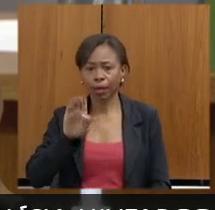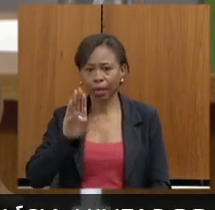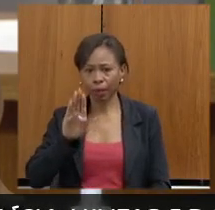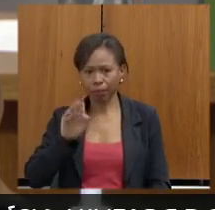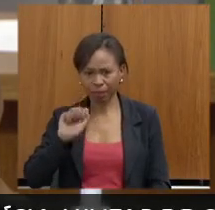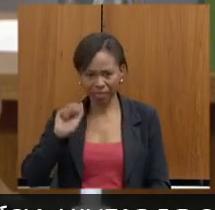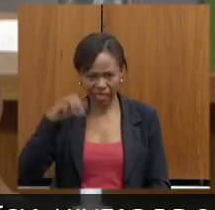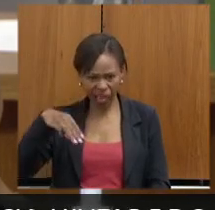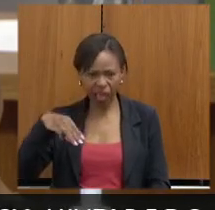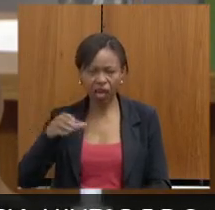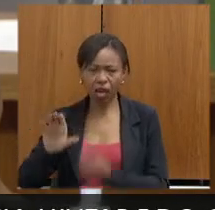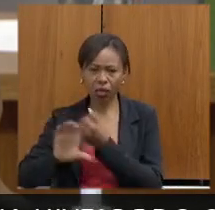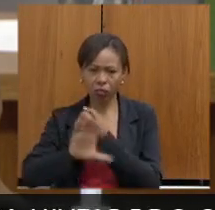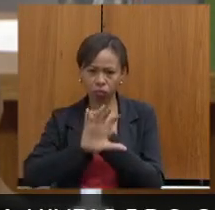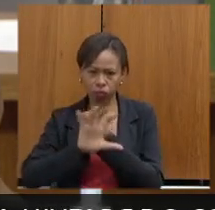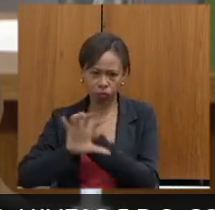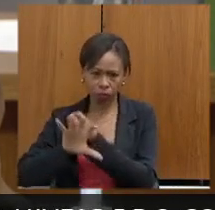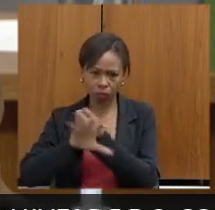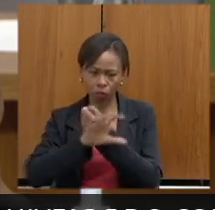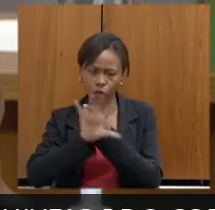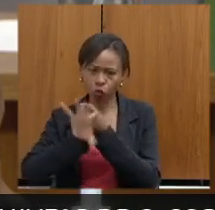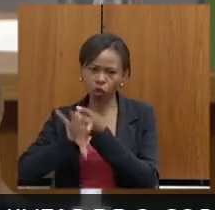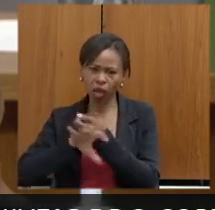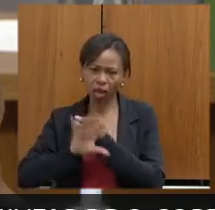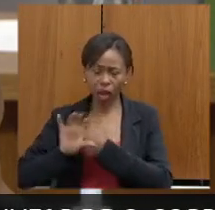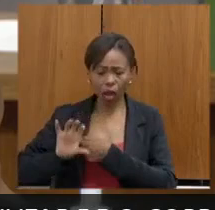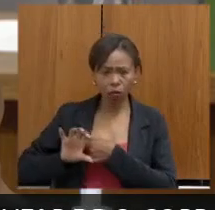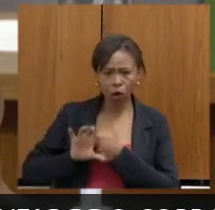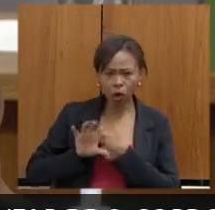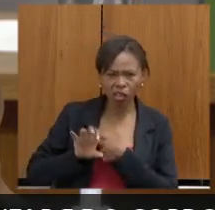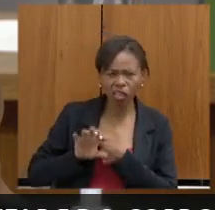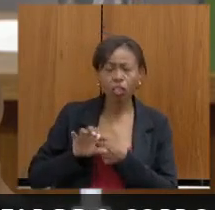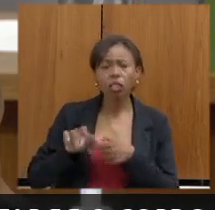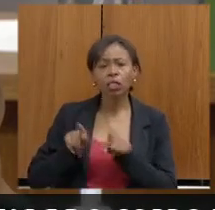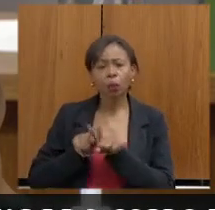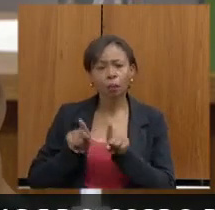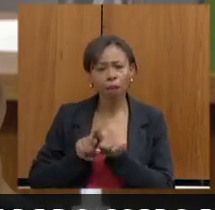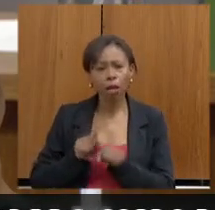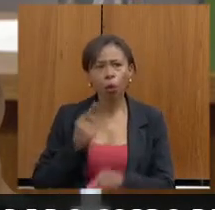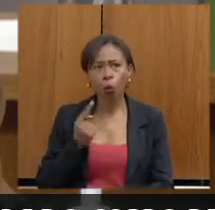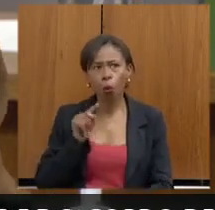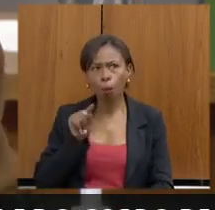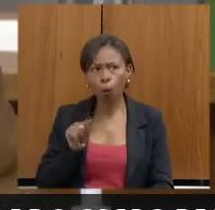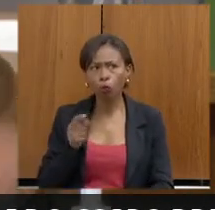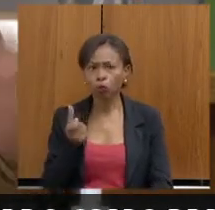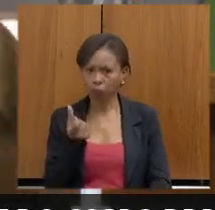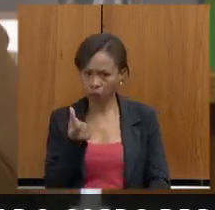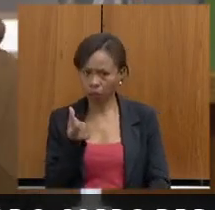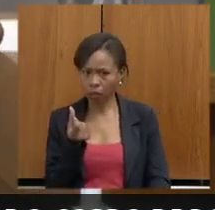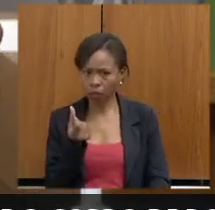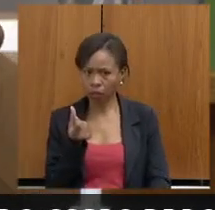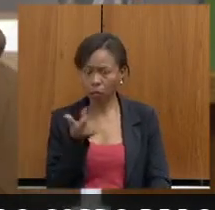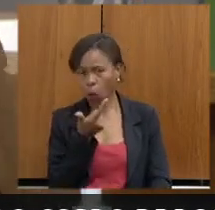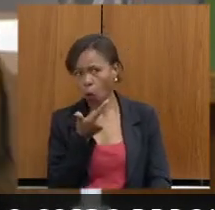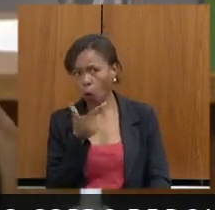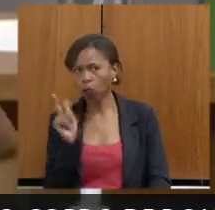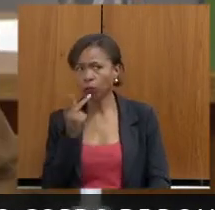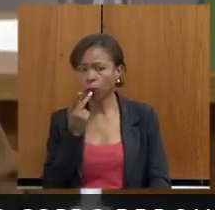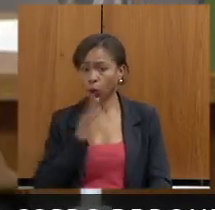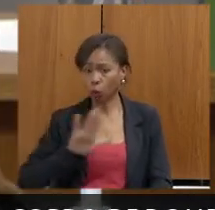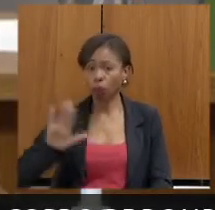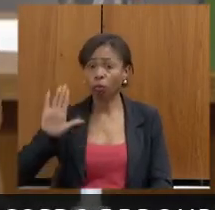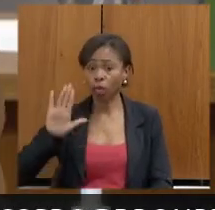isso aí é só uma tem que tomar isso mano é 1.6 para as guri que me né Nós temos outras promessas de